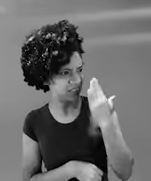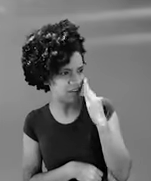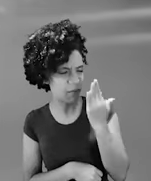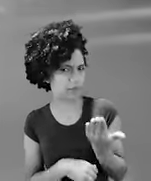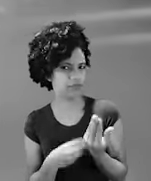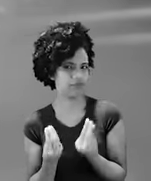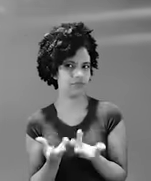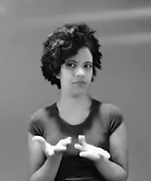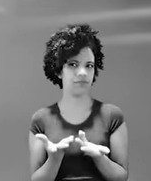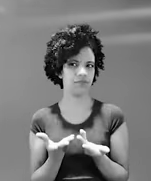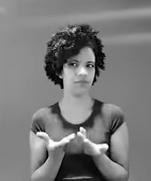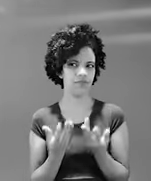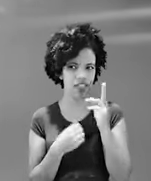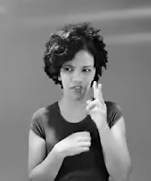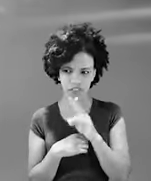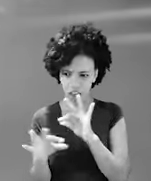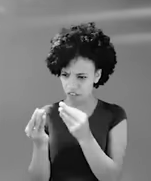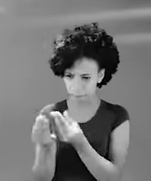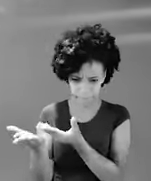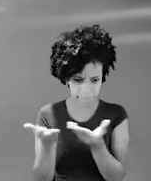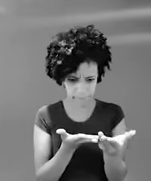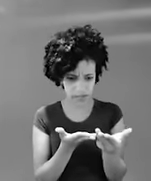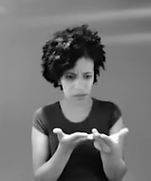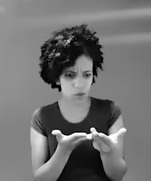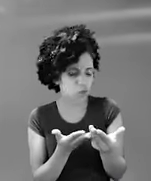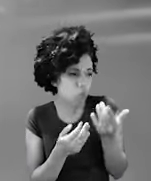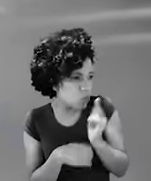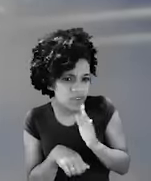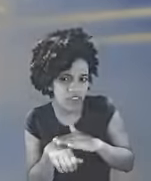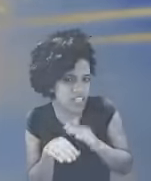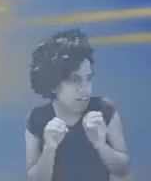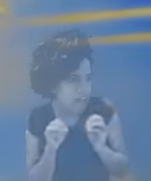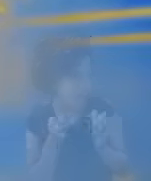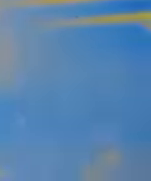conhece morto em bem minha família em mim com o poder fazer nada